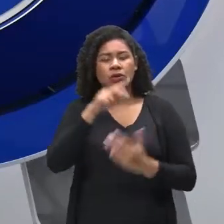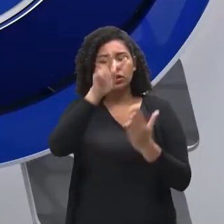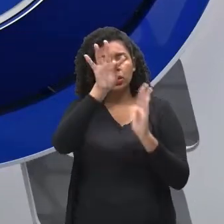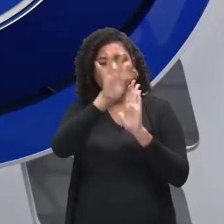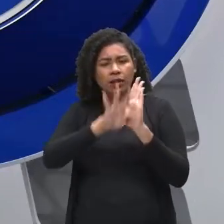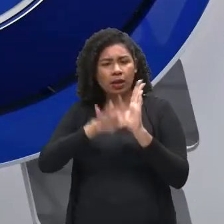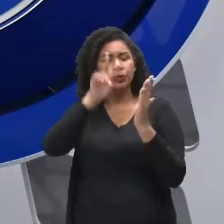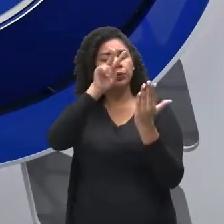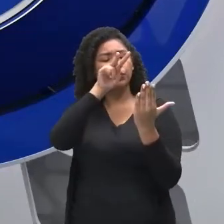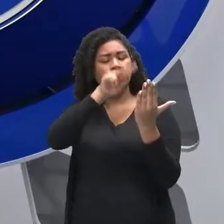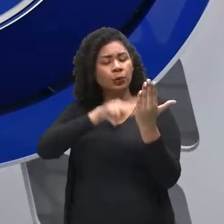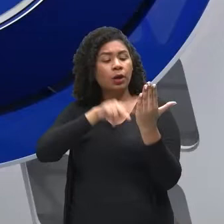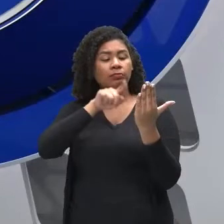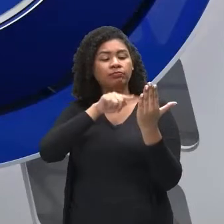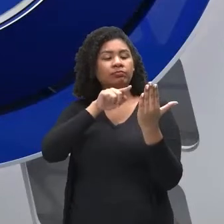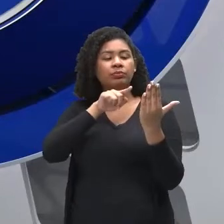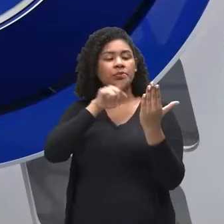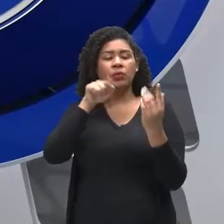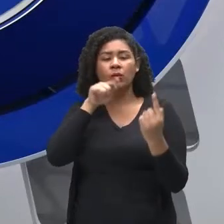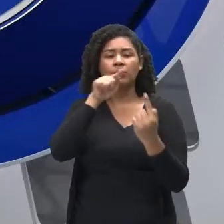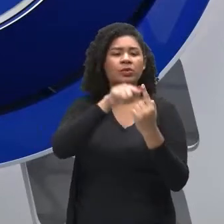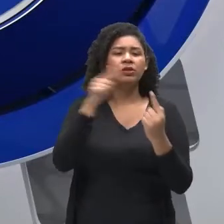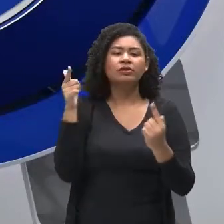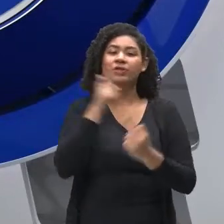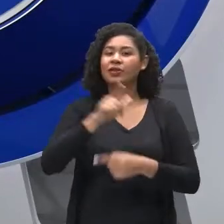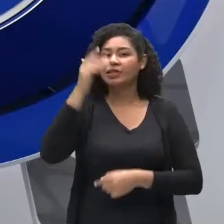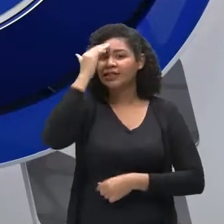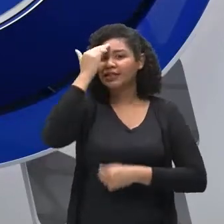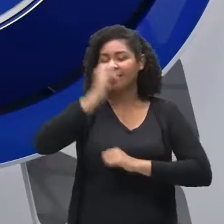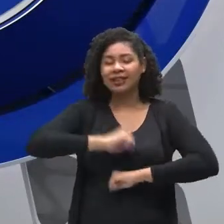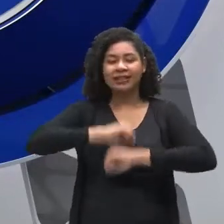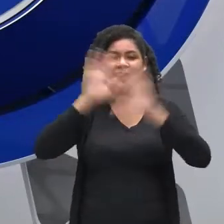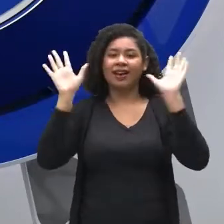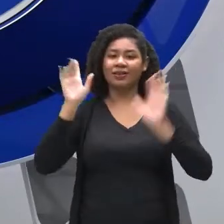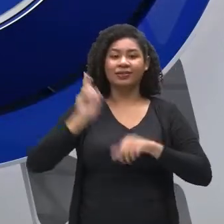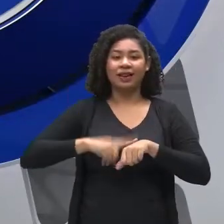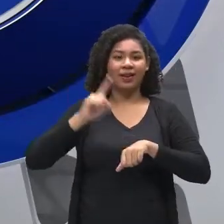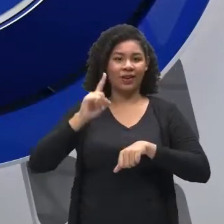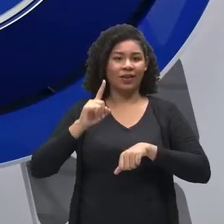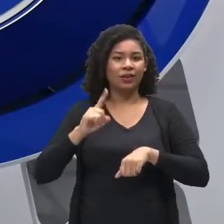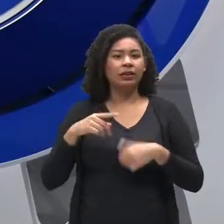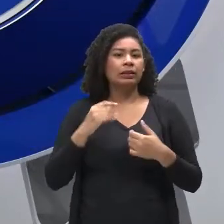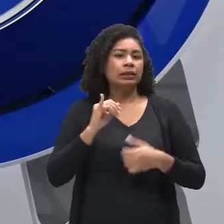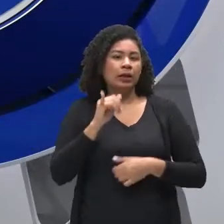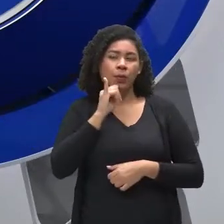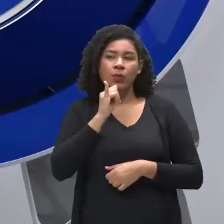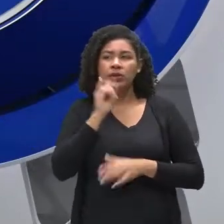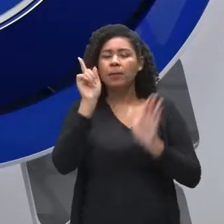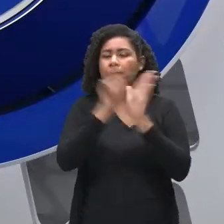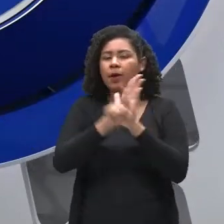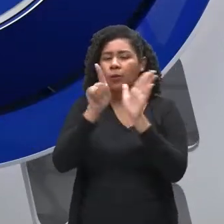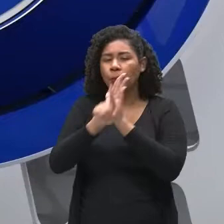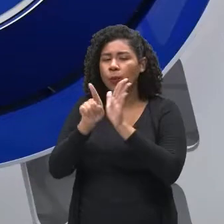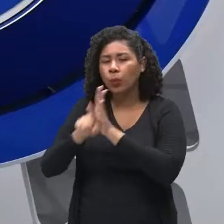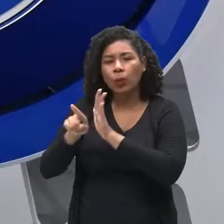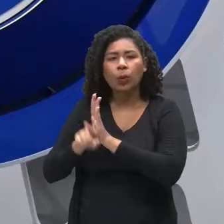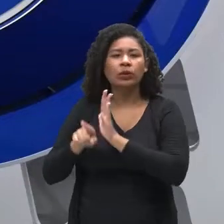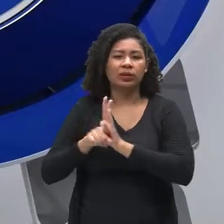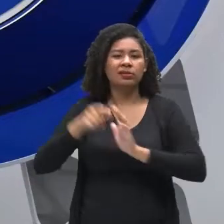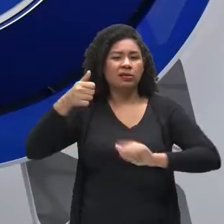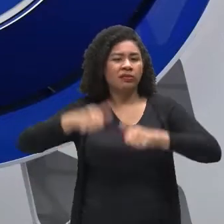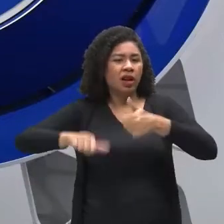que a gente está precisando para aquele momento. Tanto uma pergunta de uma avaliação em larga escala, que a gente tem falado muito, né? Aquelas